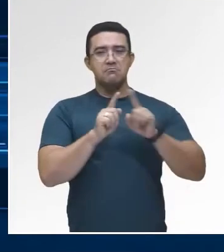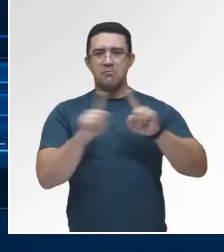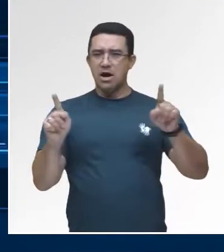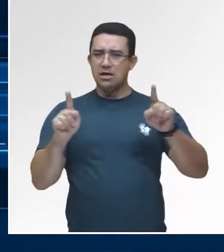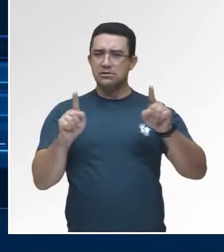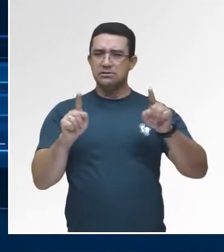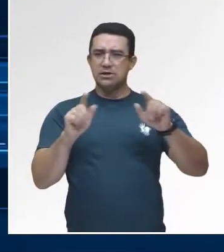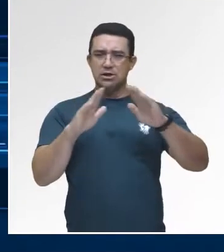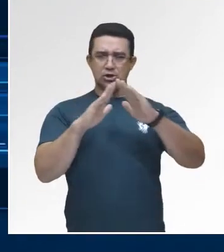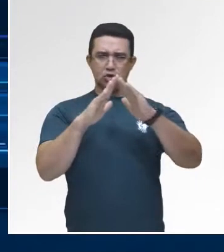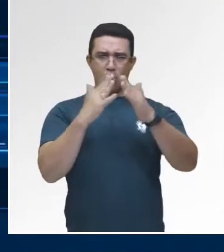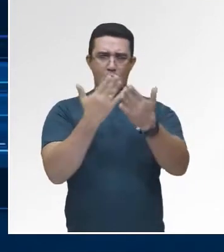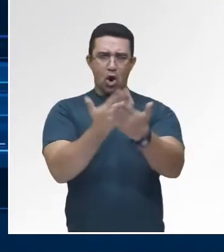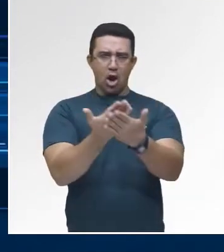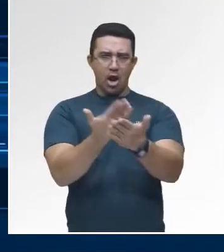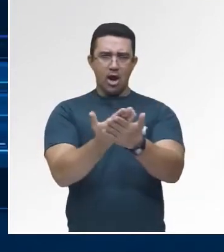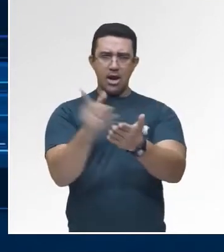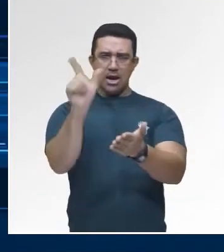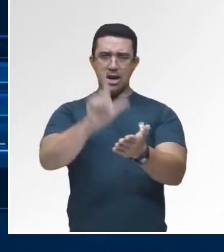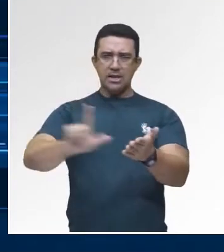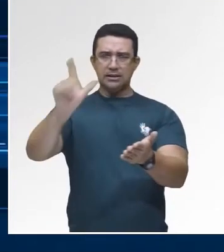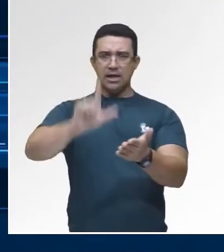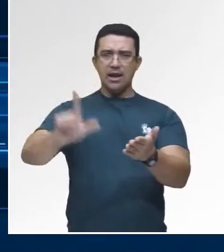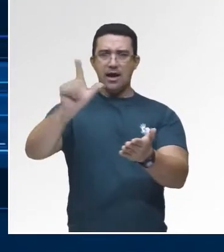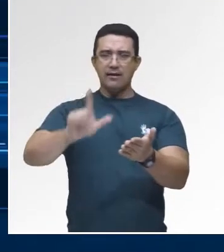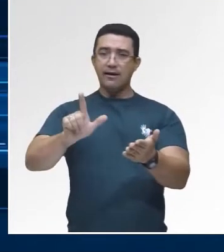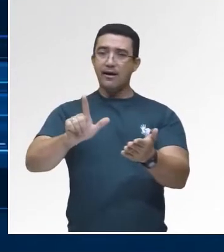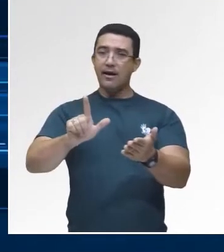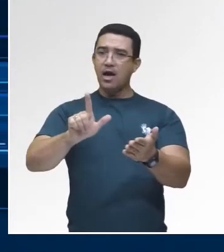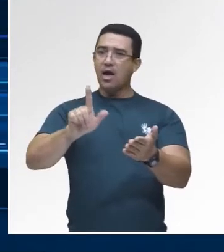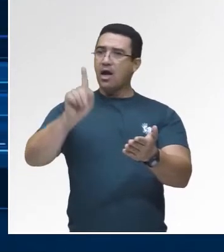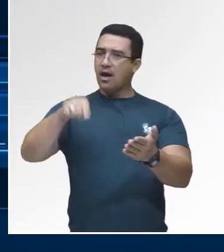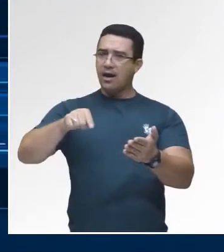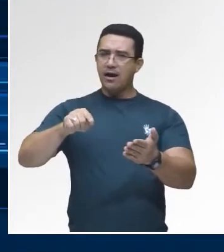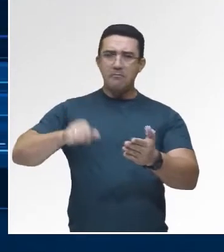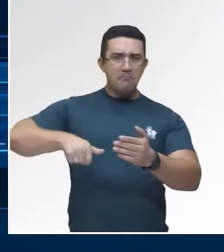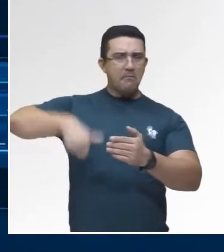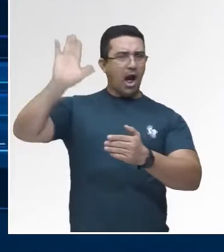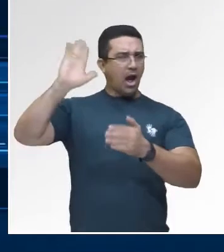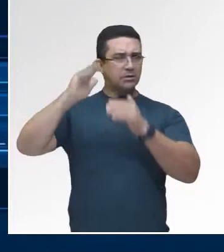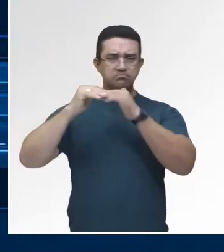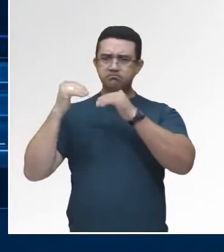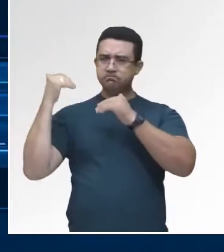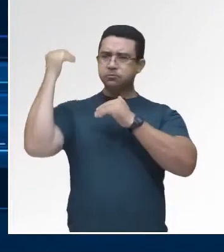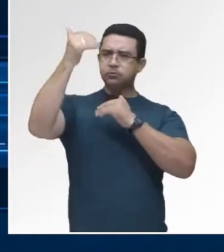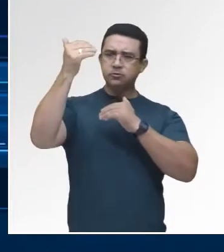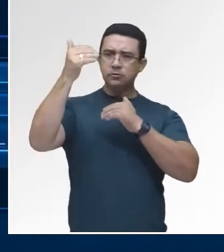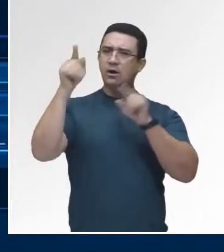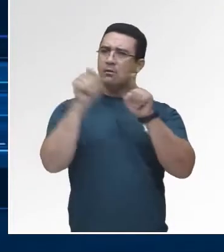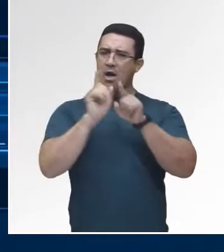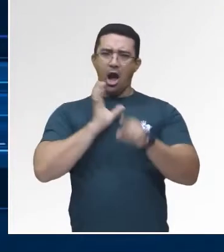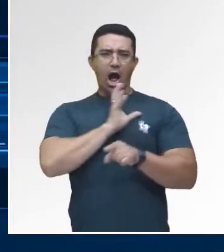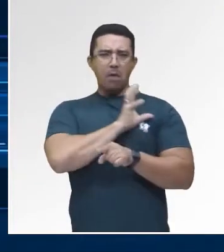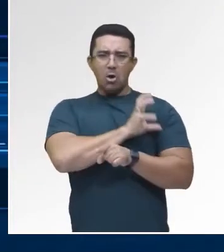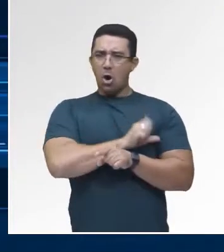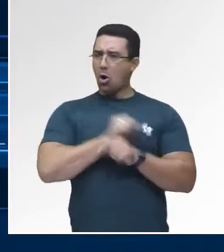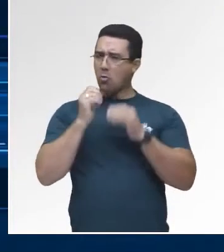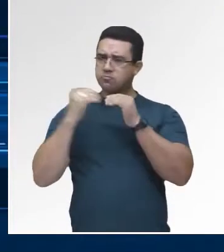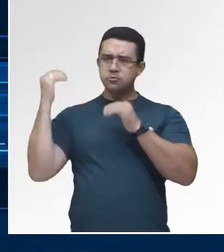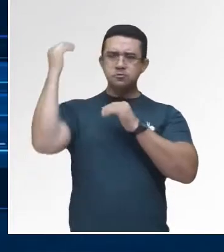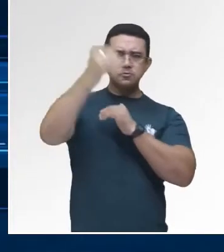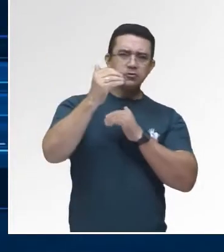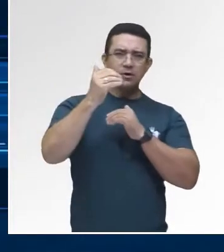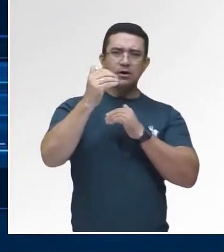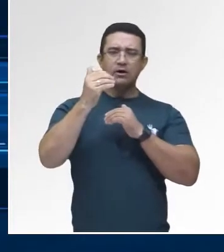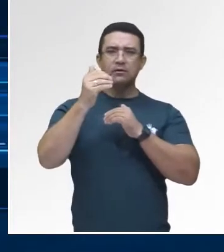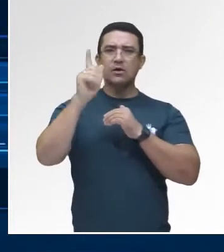ela é muito mais do que isso. Também remete muito ao romance, ao amor exagerado, né? Então